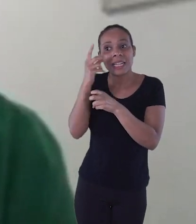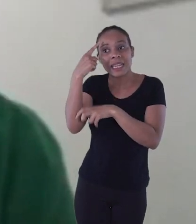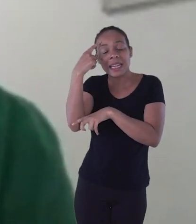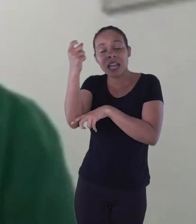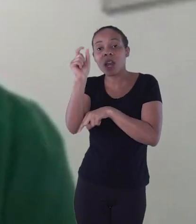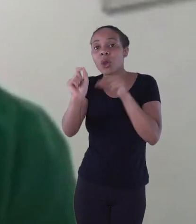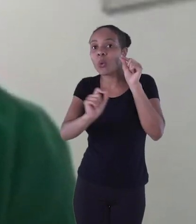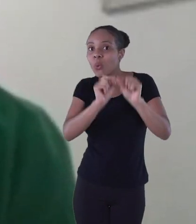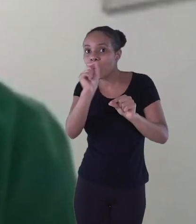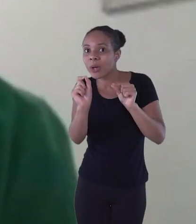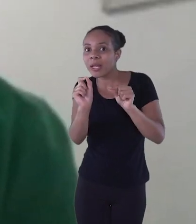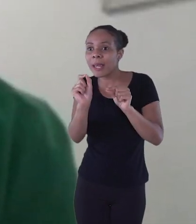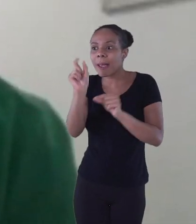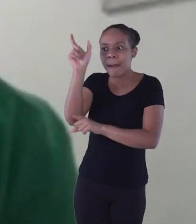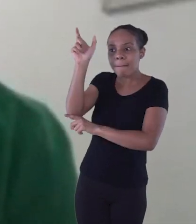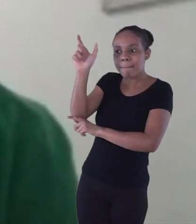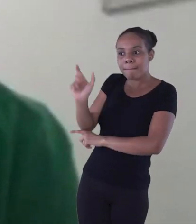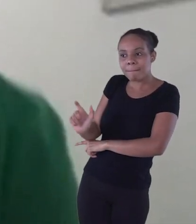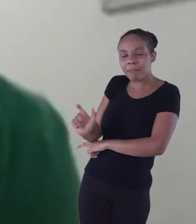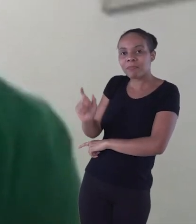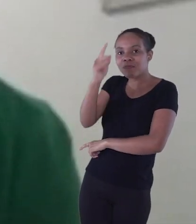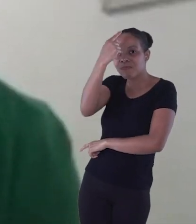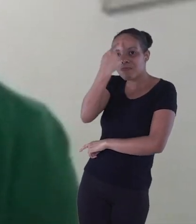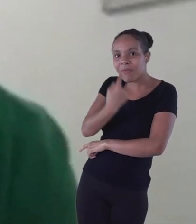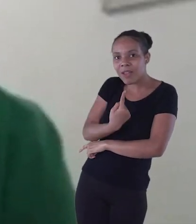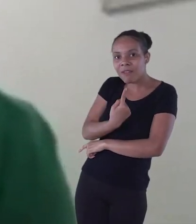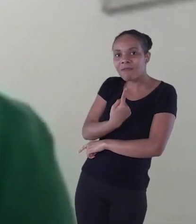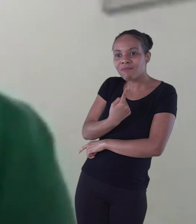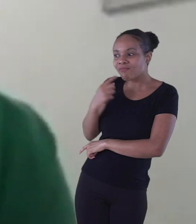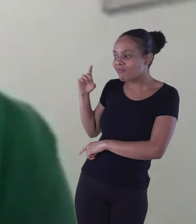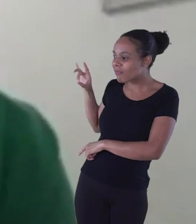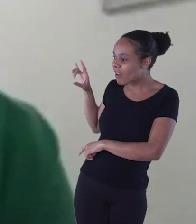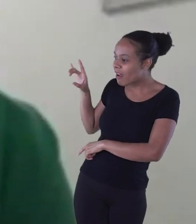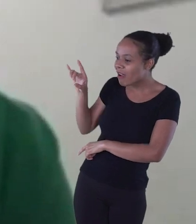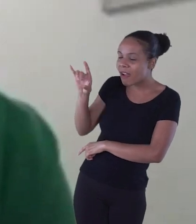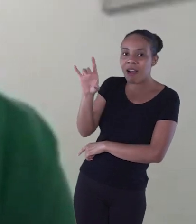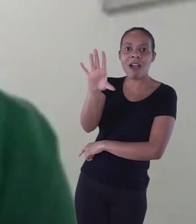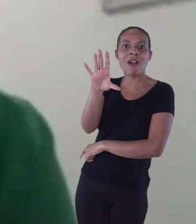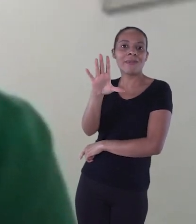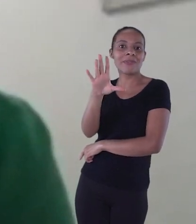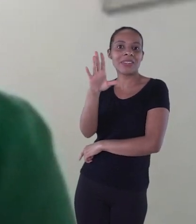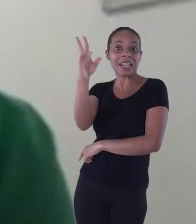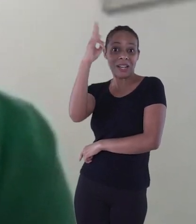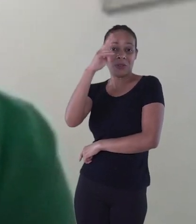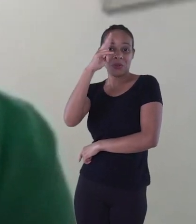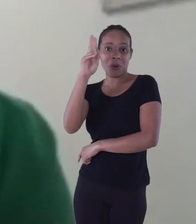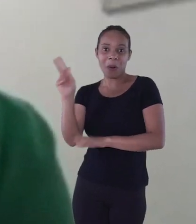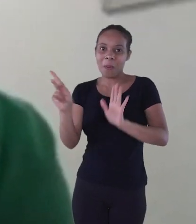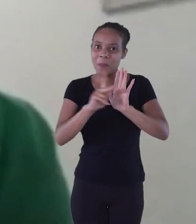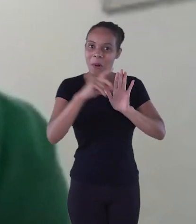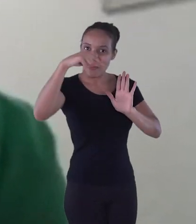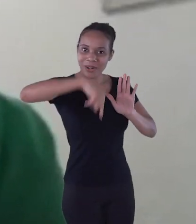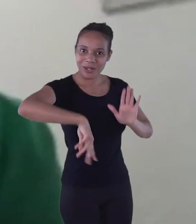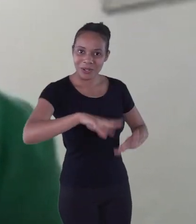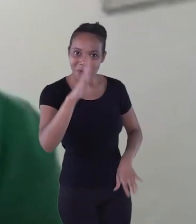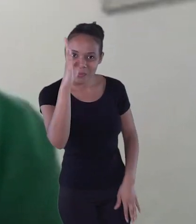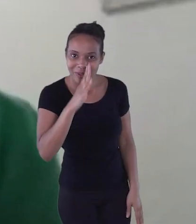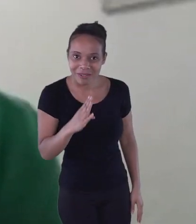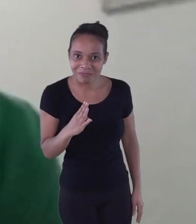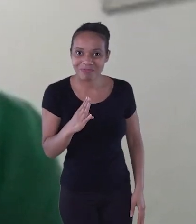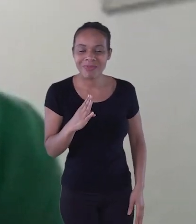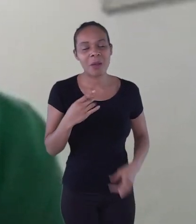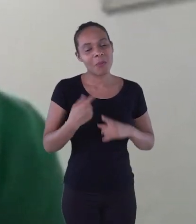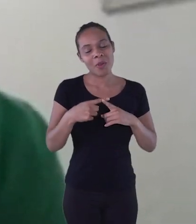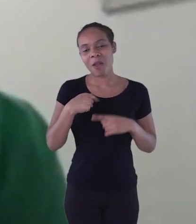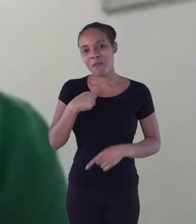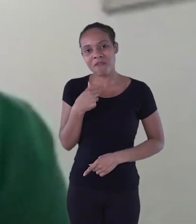rostos, perfis diferentes dessa grande história do Brasil. né? Porque, eu repito, ninguém fala de história branca,